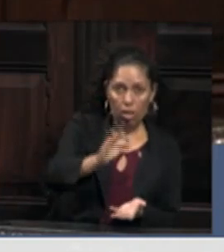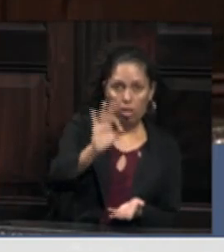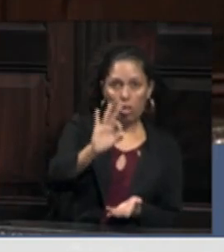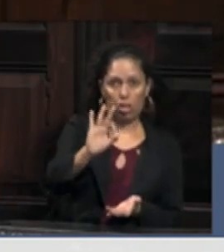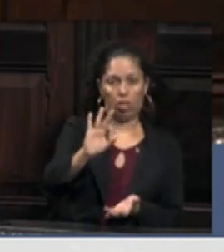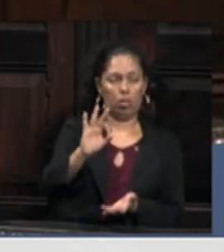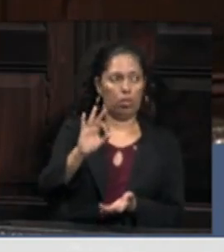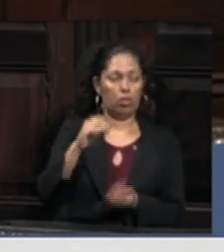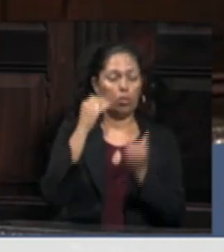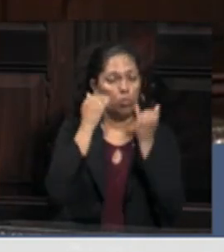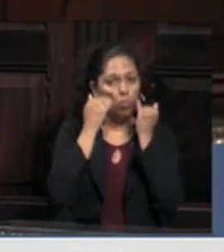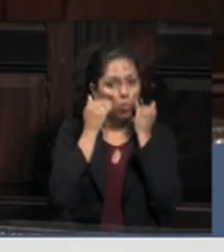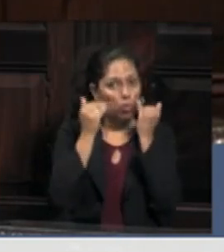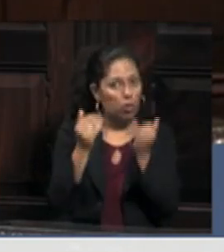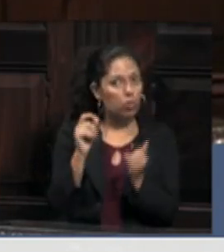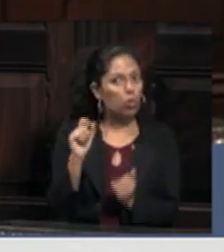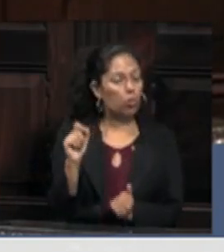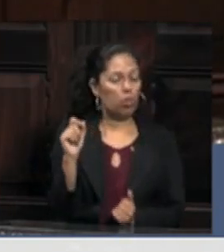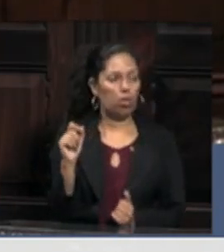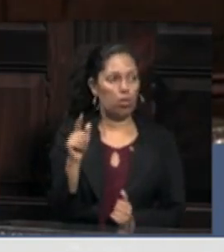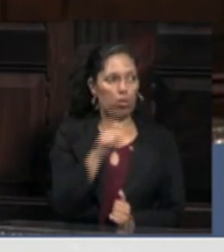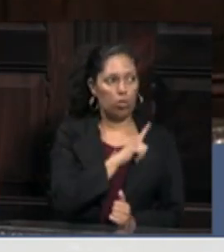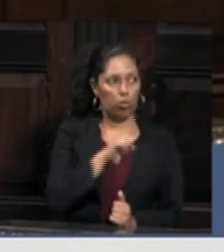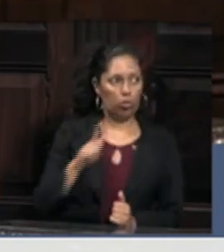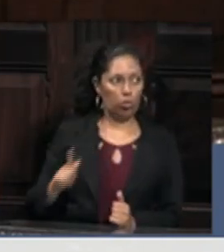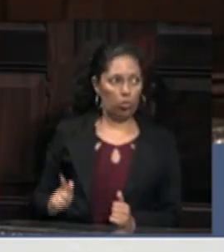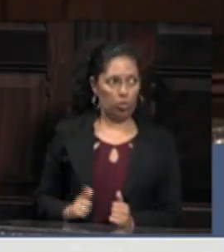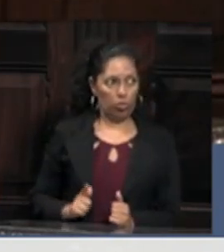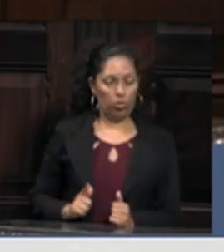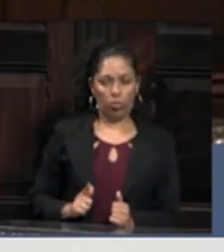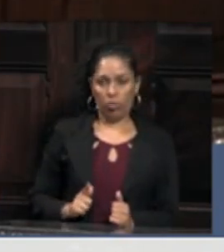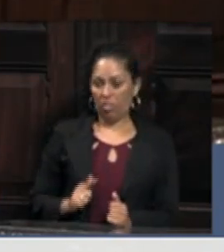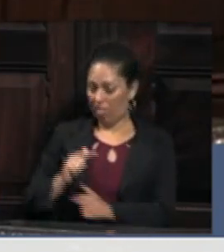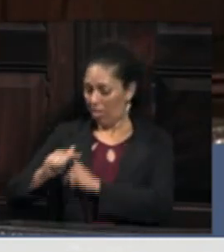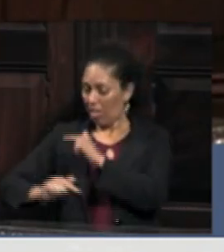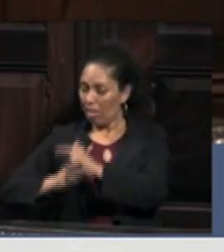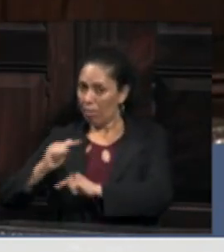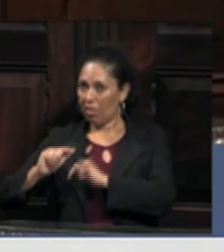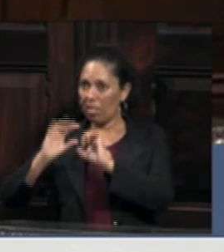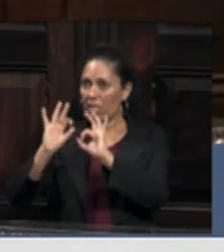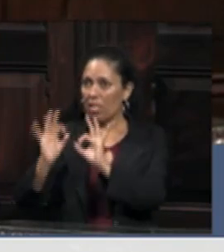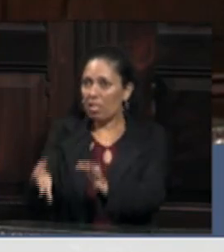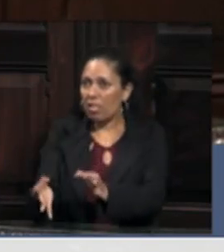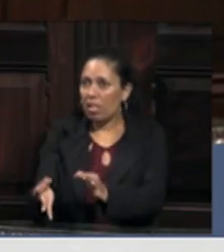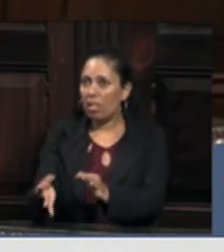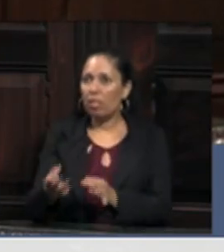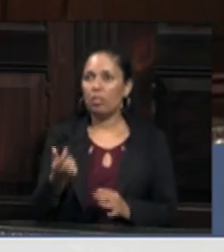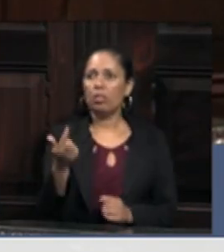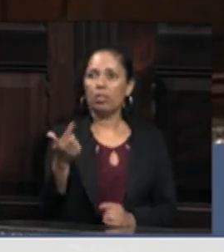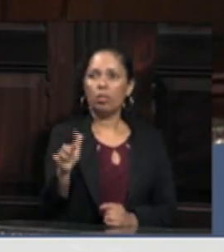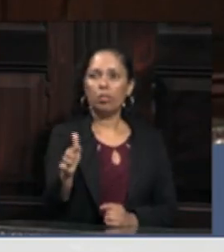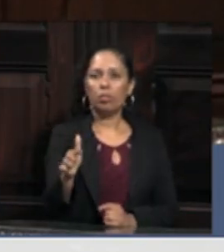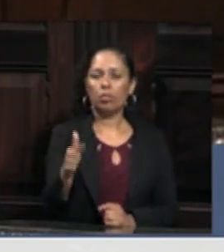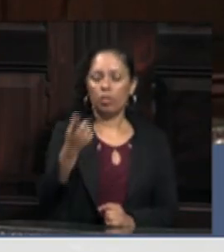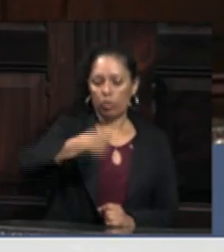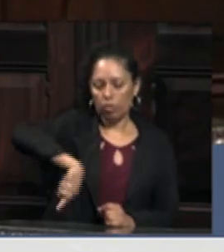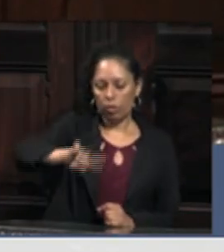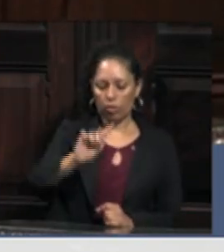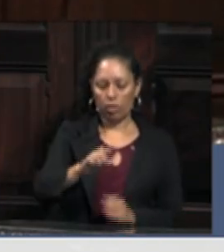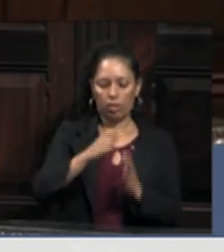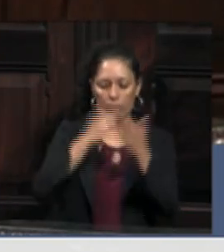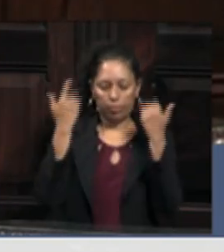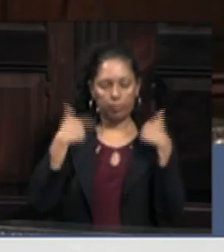Isso é o sinal de que o governo não fez o dever de casa e que nós, Assembleia